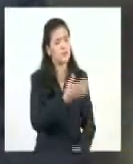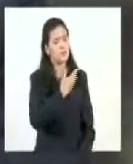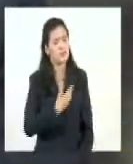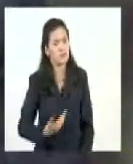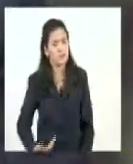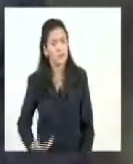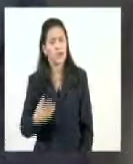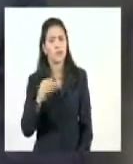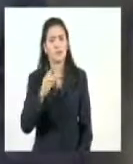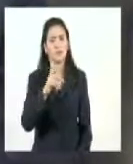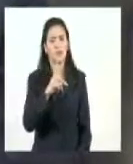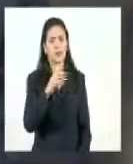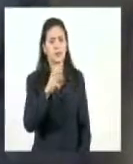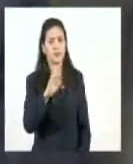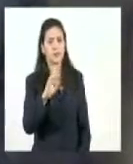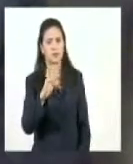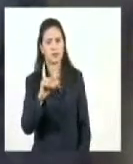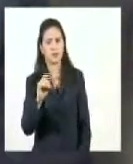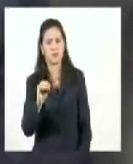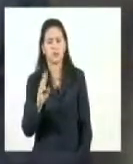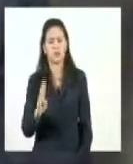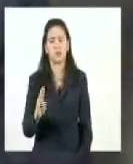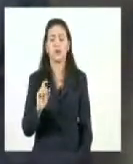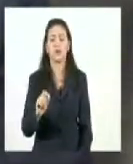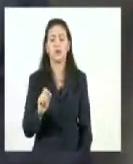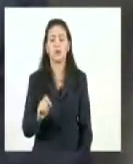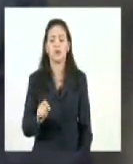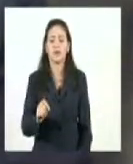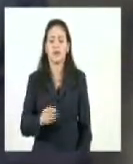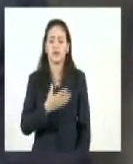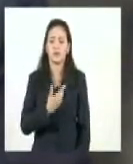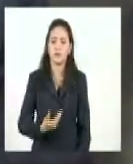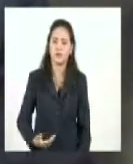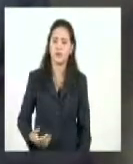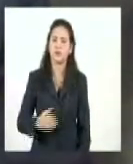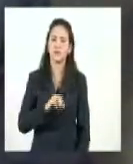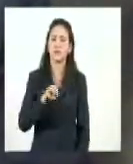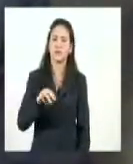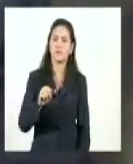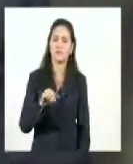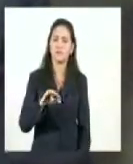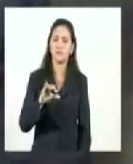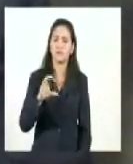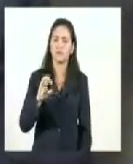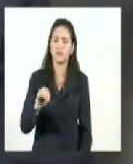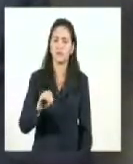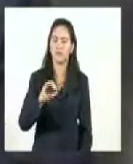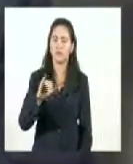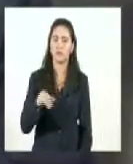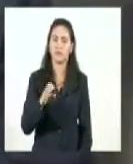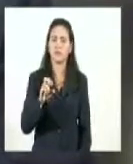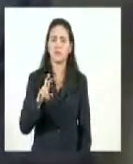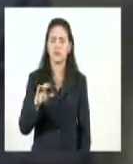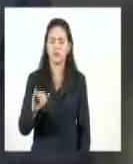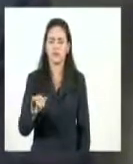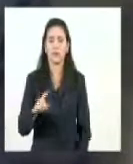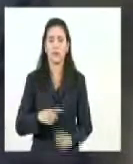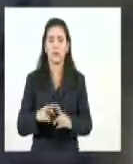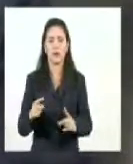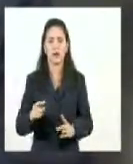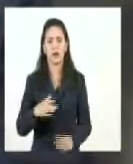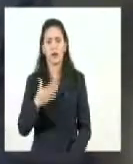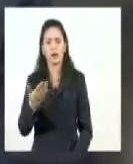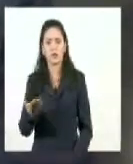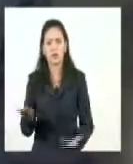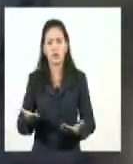ao PCdoB, que é o partido do primeiro-ministro Márcio Gerri, e até hoje eu não tive a explicação da suplementação